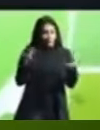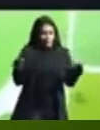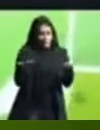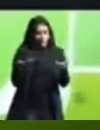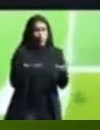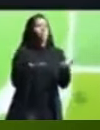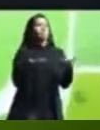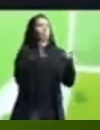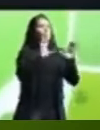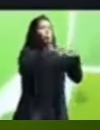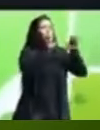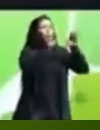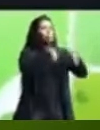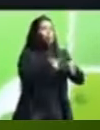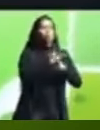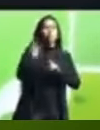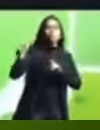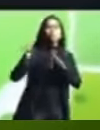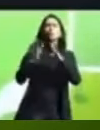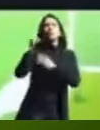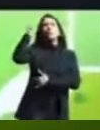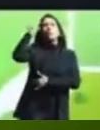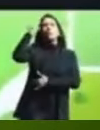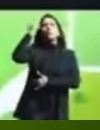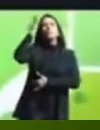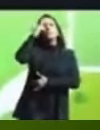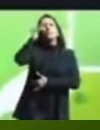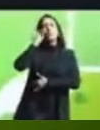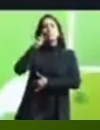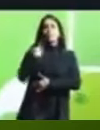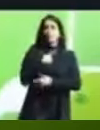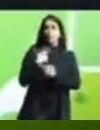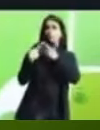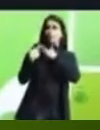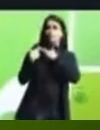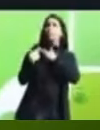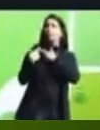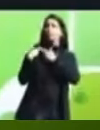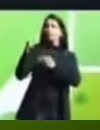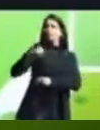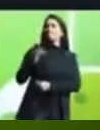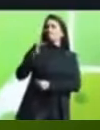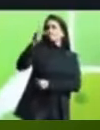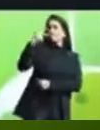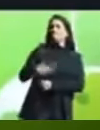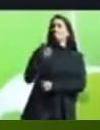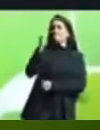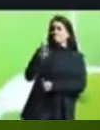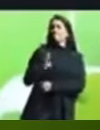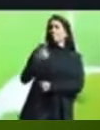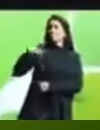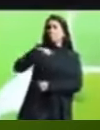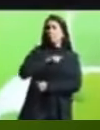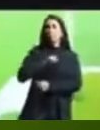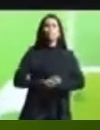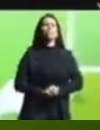casa, sabendo que está em nossas mãos o destino desse país.